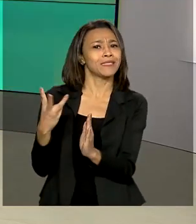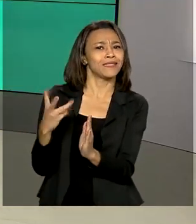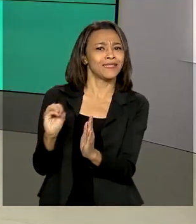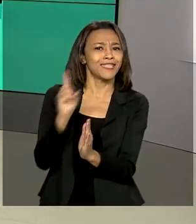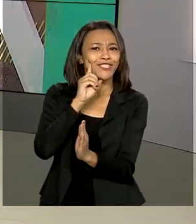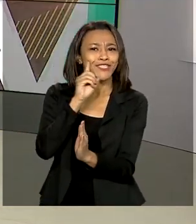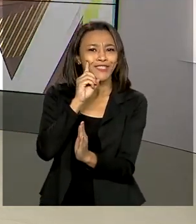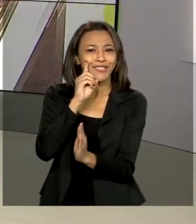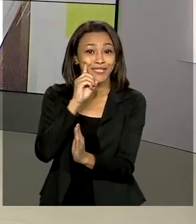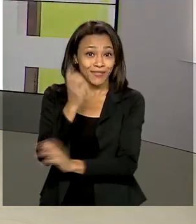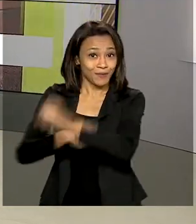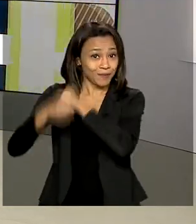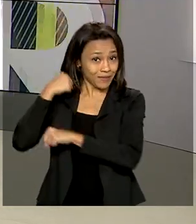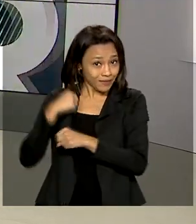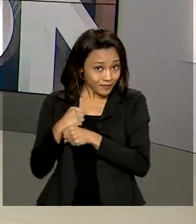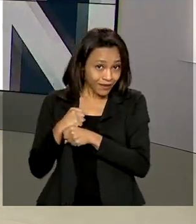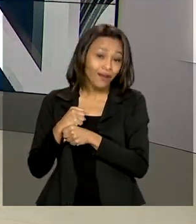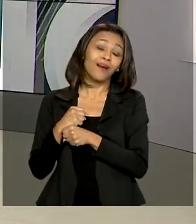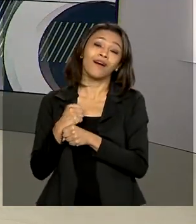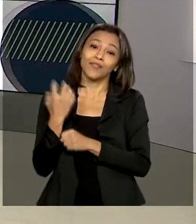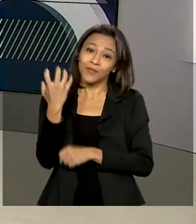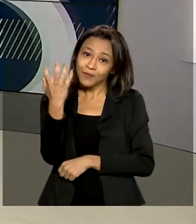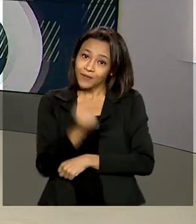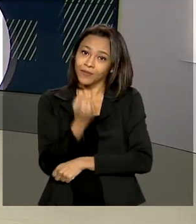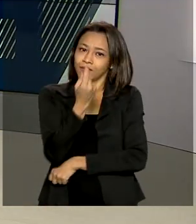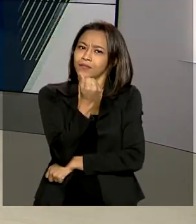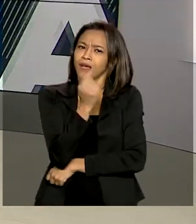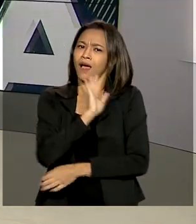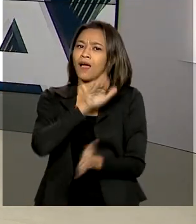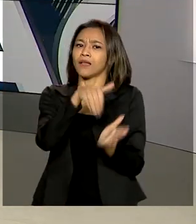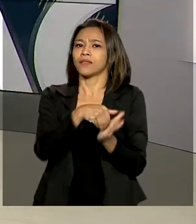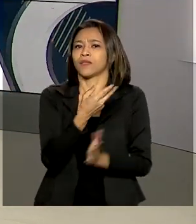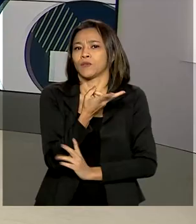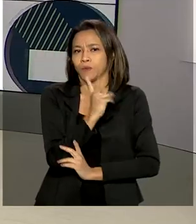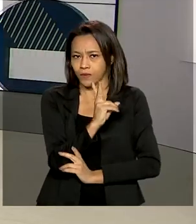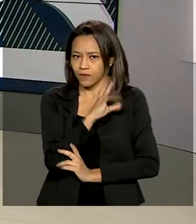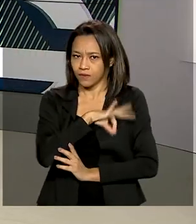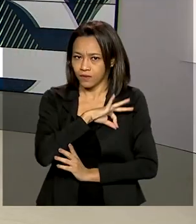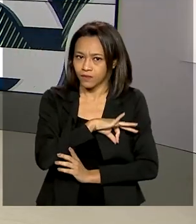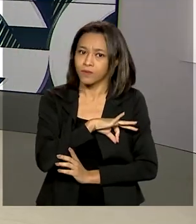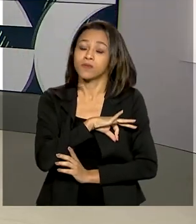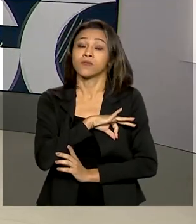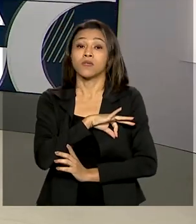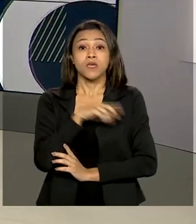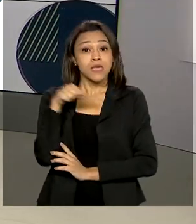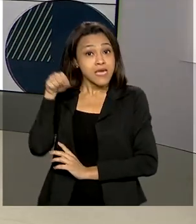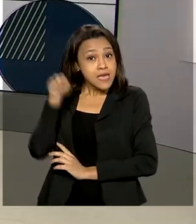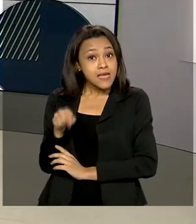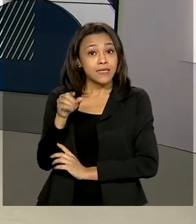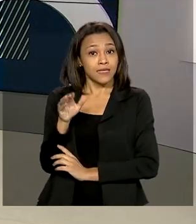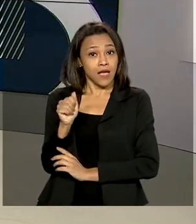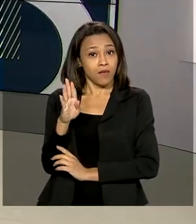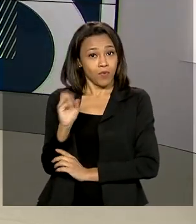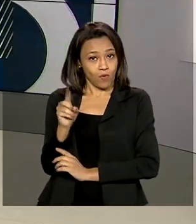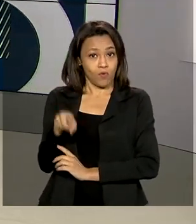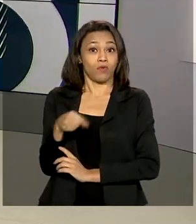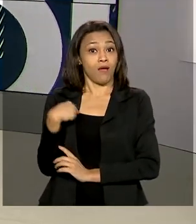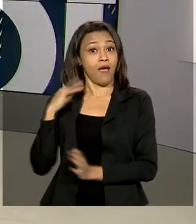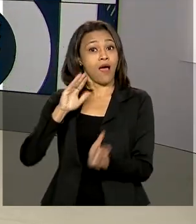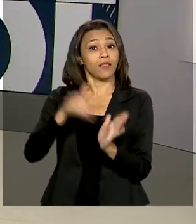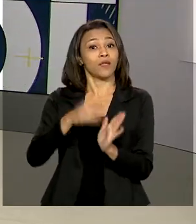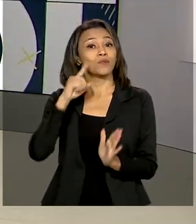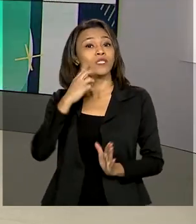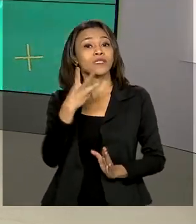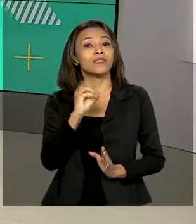em 2019, com remuneração mensal média de até dois salários mínimos. O abono pode ser sacado até 30 de